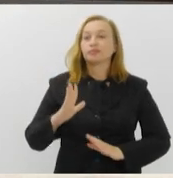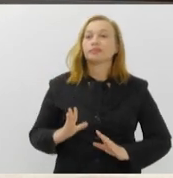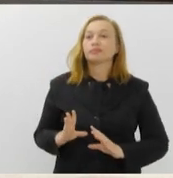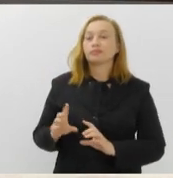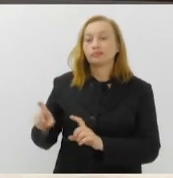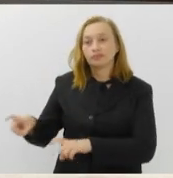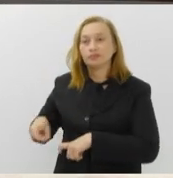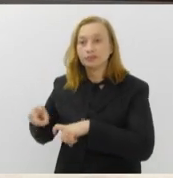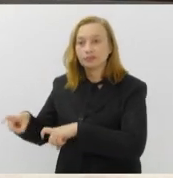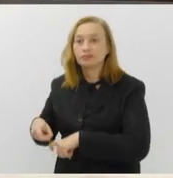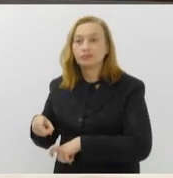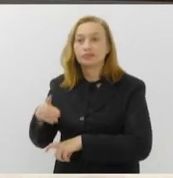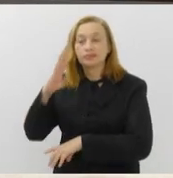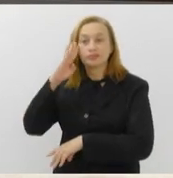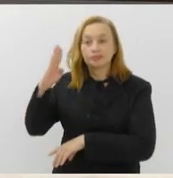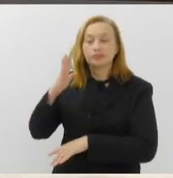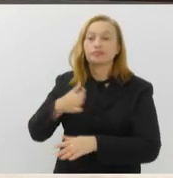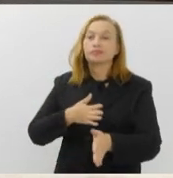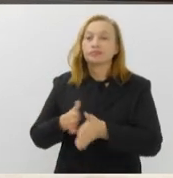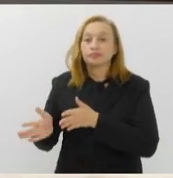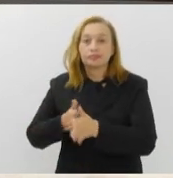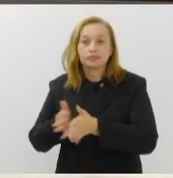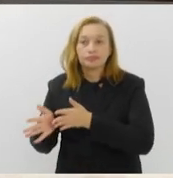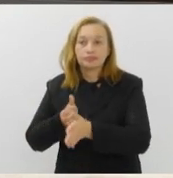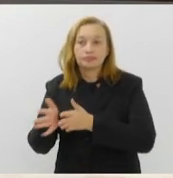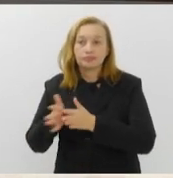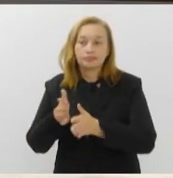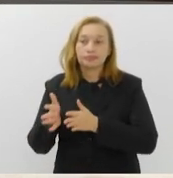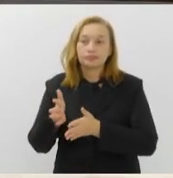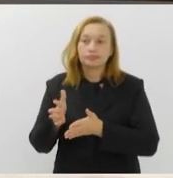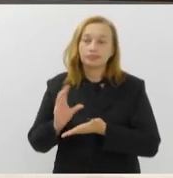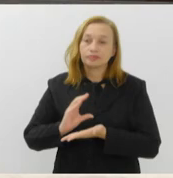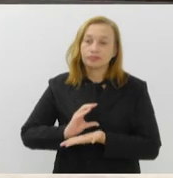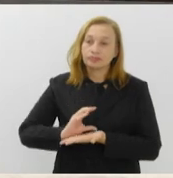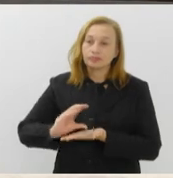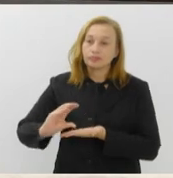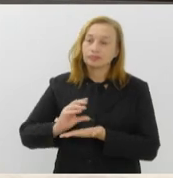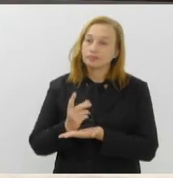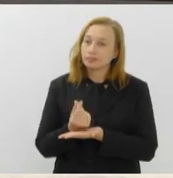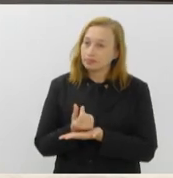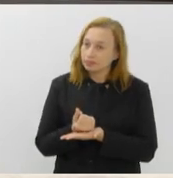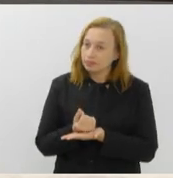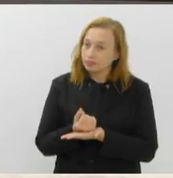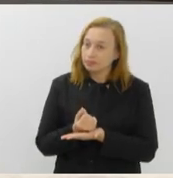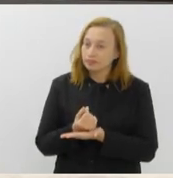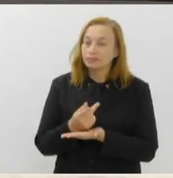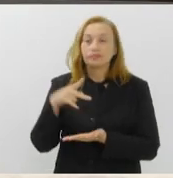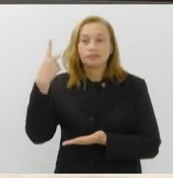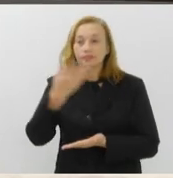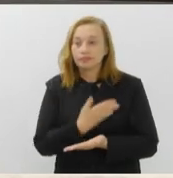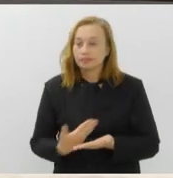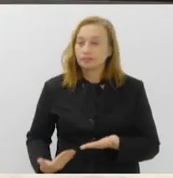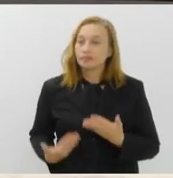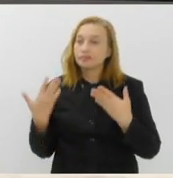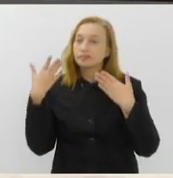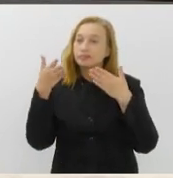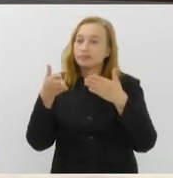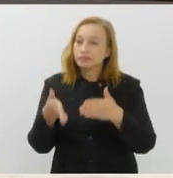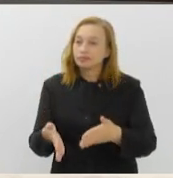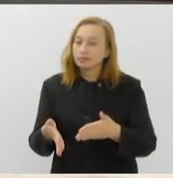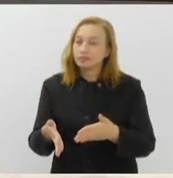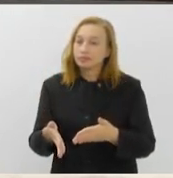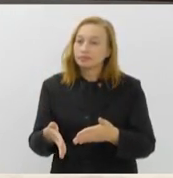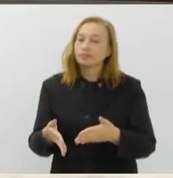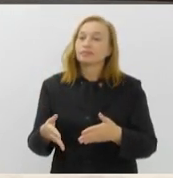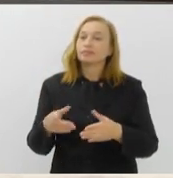tenham prioridade no acesso a recursos, subsídios e políticas públicas voltadas à agricultura